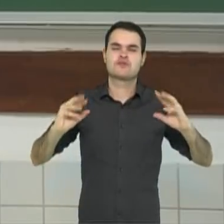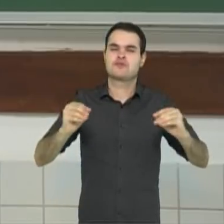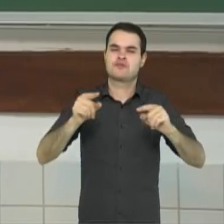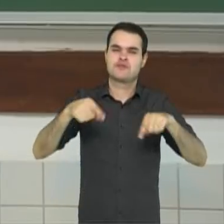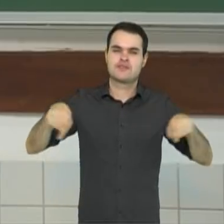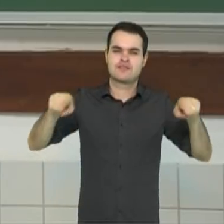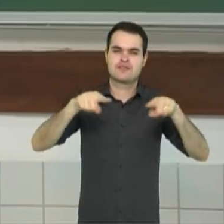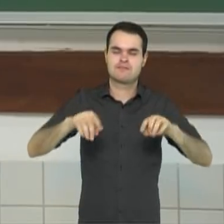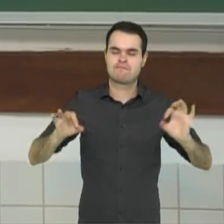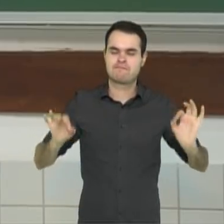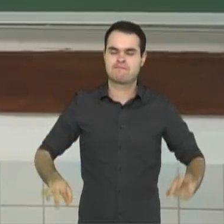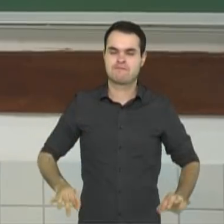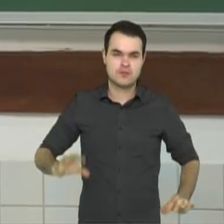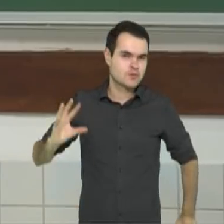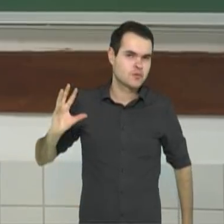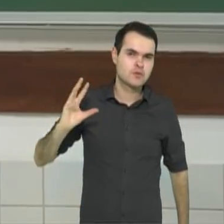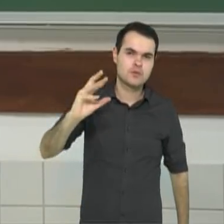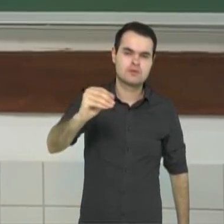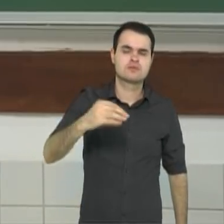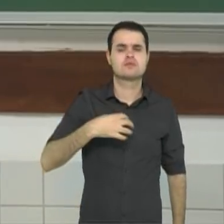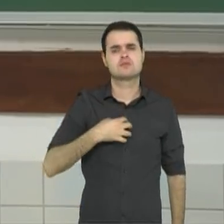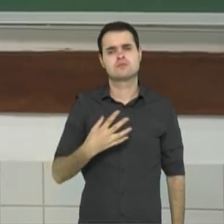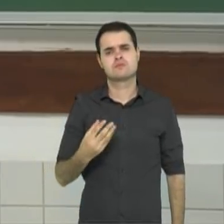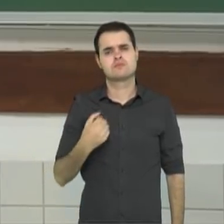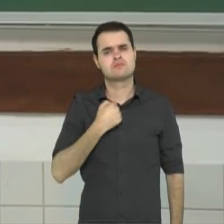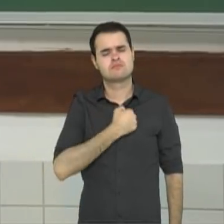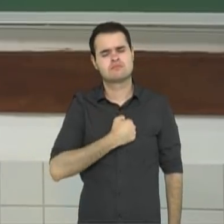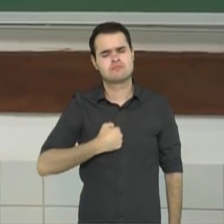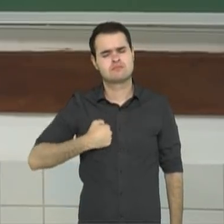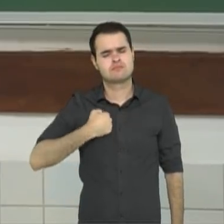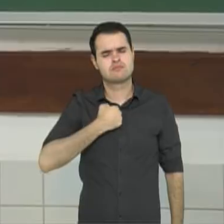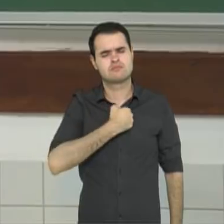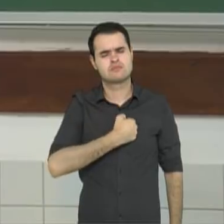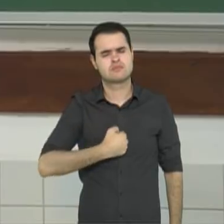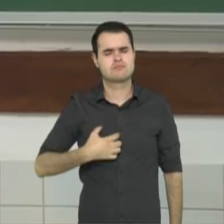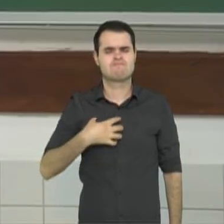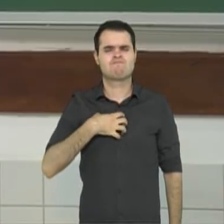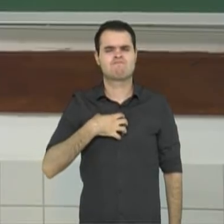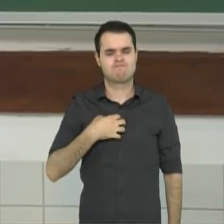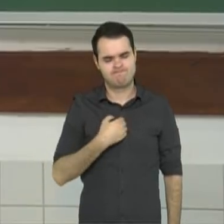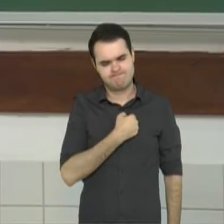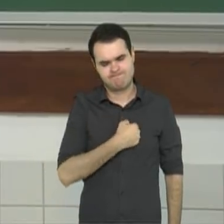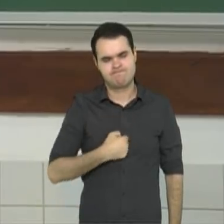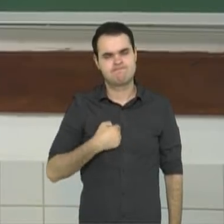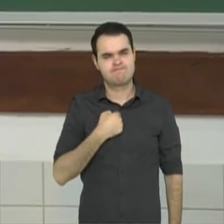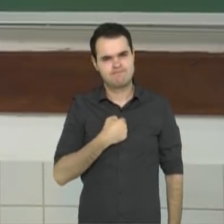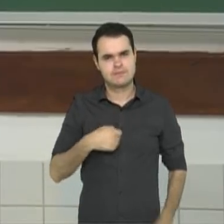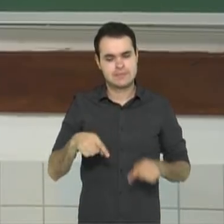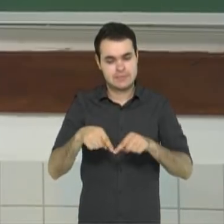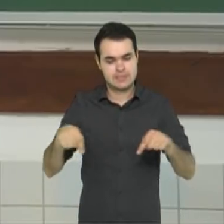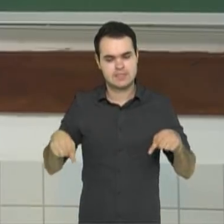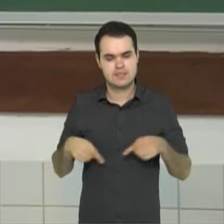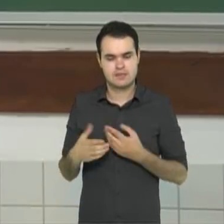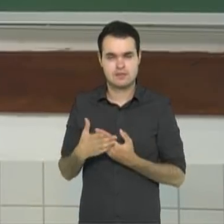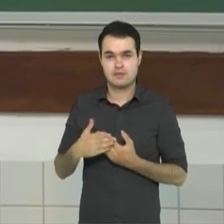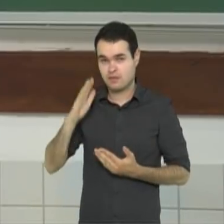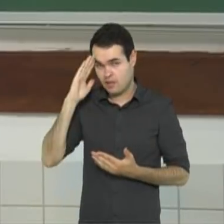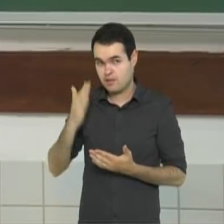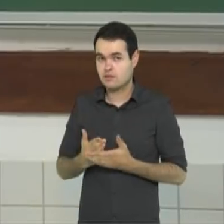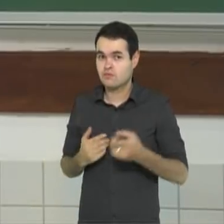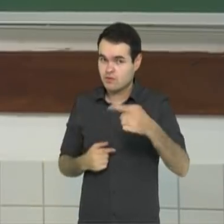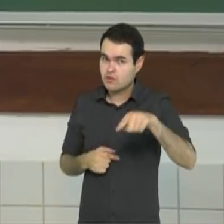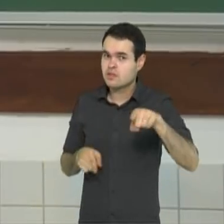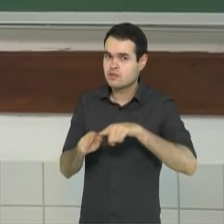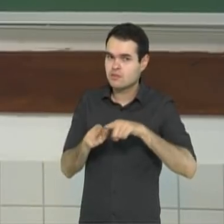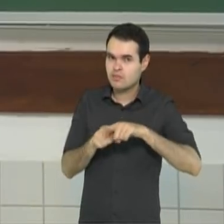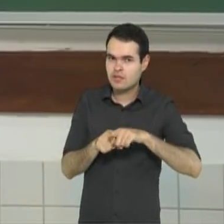vocês, tenho certeza disso. E eu sinto muita saudade da sala de aula e eu acredito que vocês também. Na aula ao vivo a gente chega um pouquinho